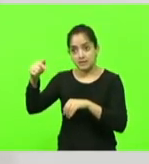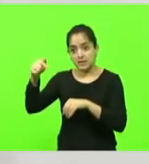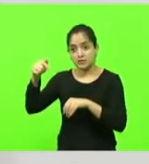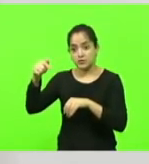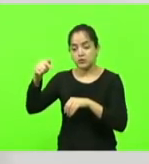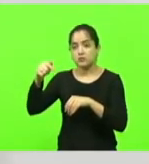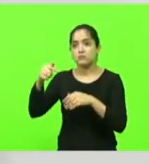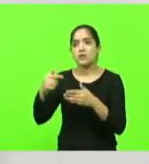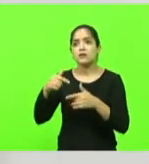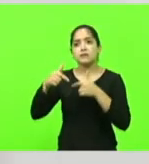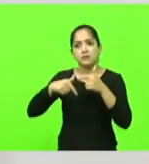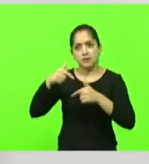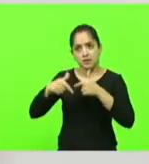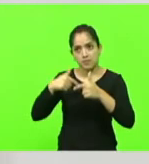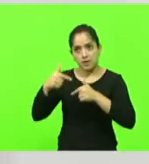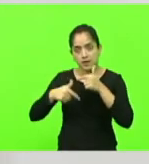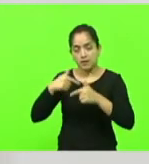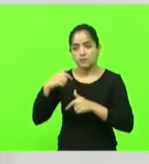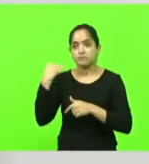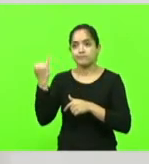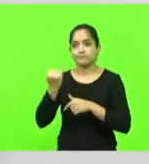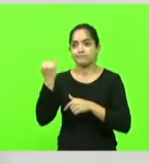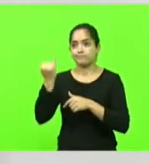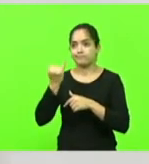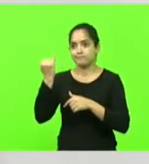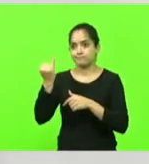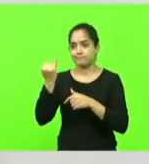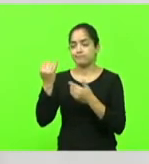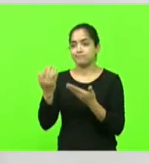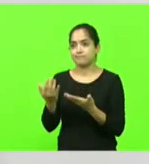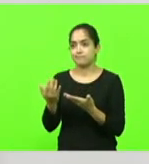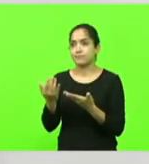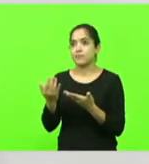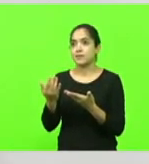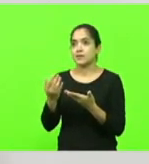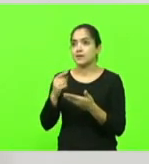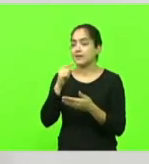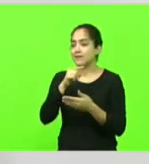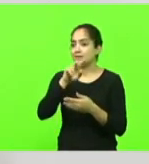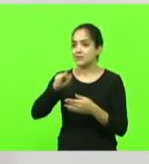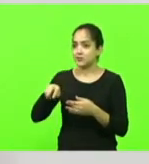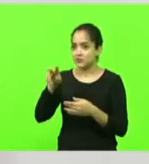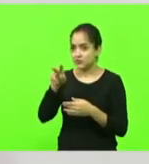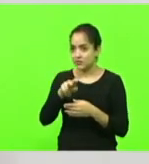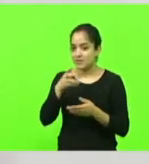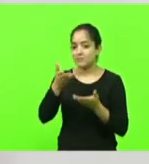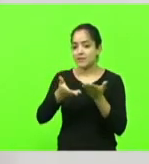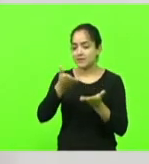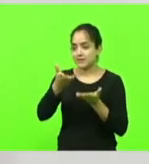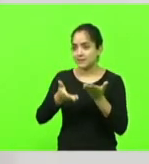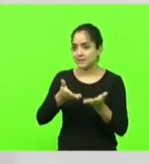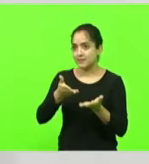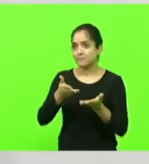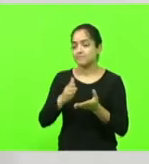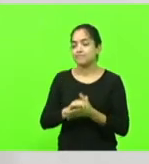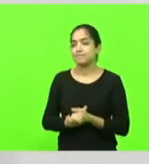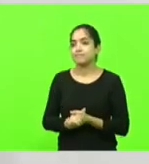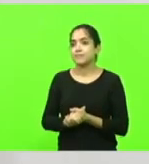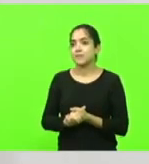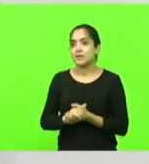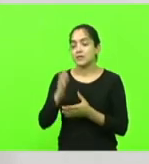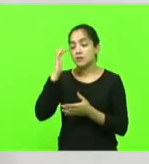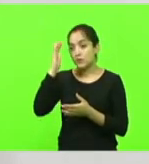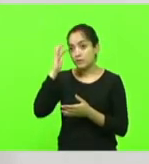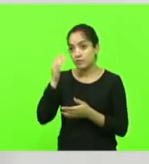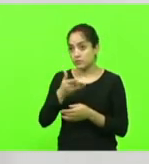atuam nesse programa tão importante, nessa política pública do Estado, lá em Xanxerê, para atender esses adolescentes. Reflito aqui com